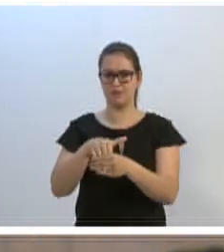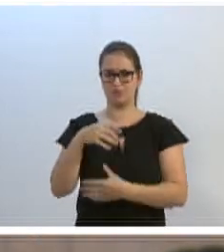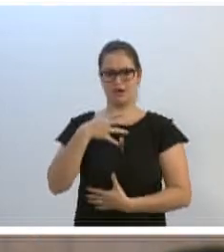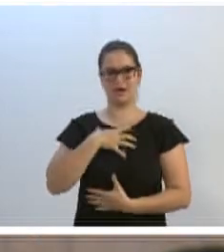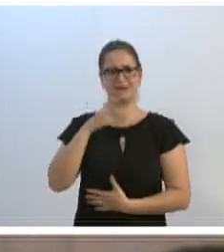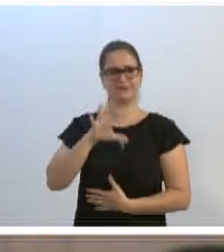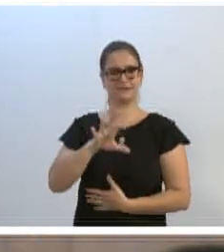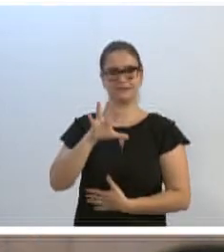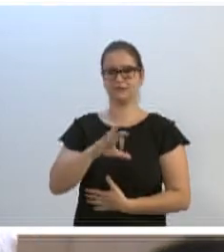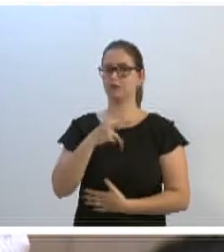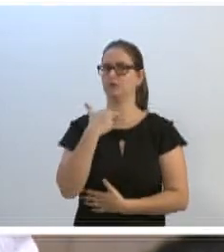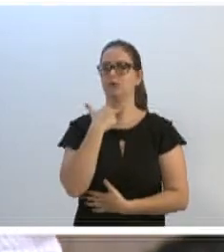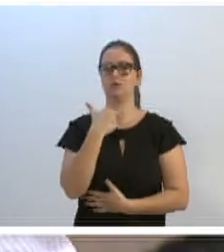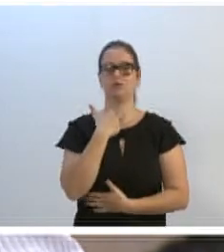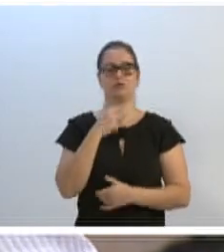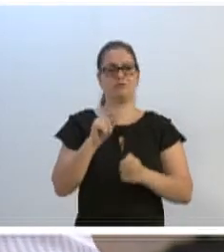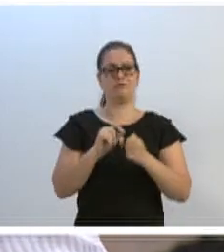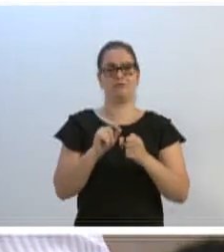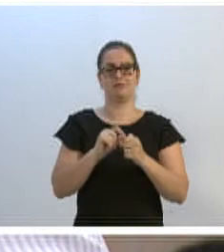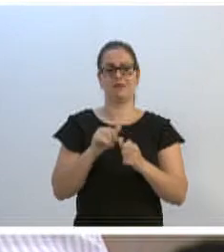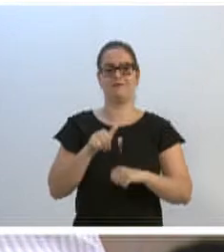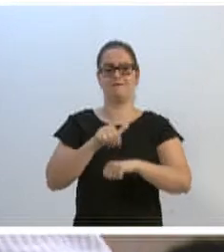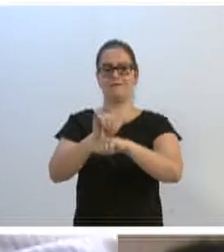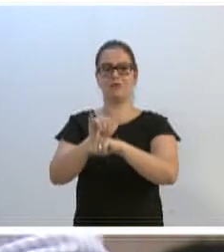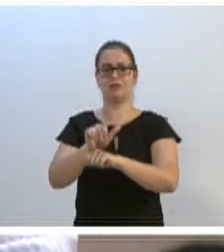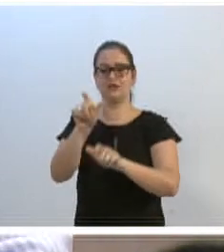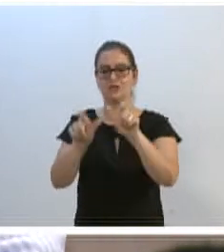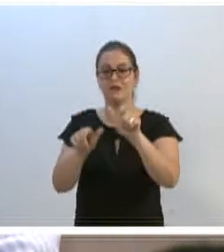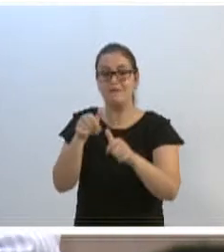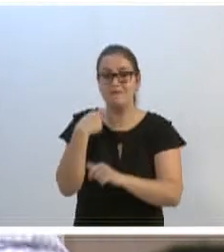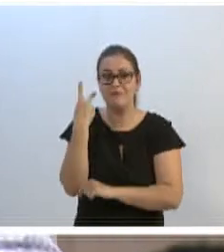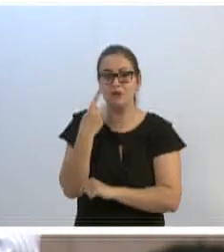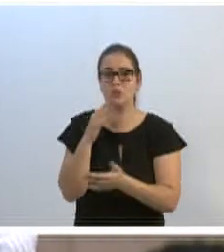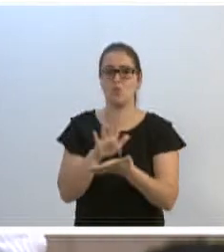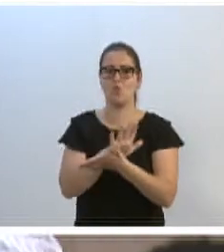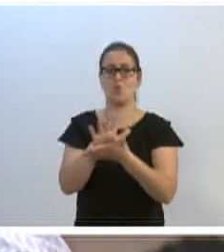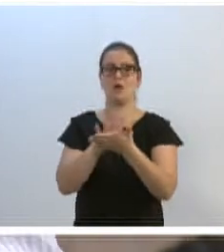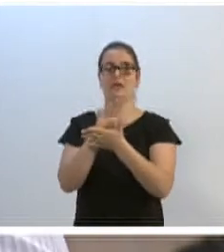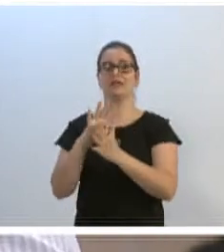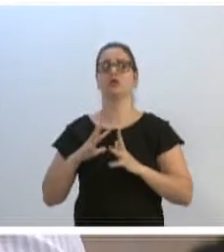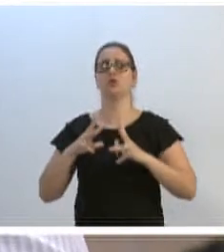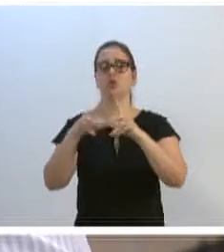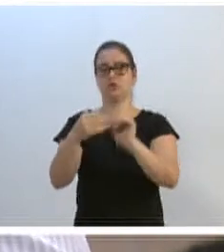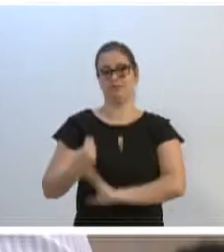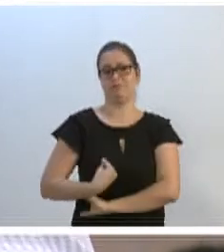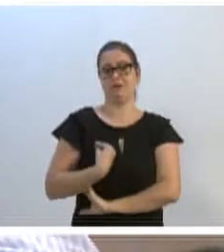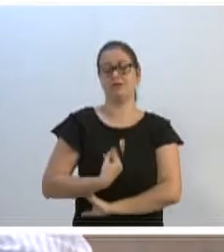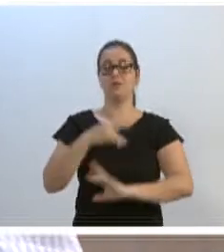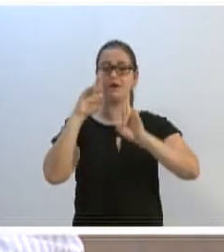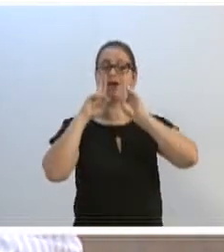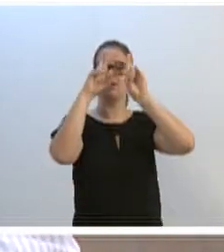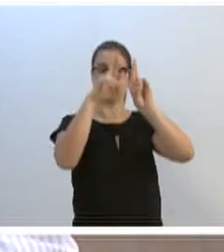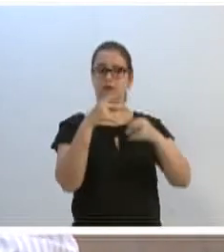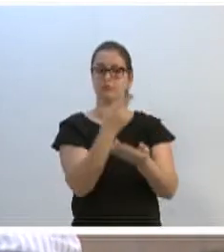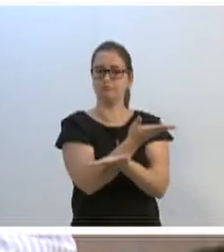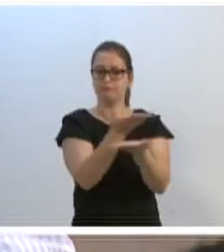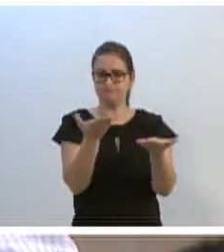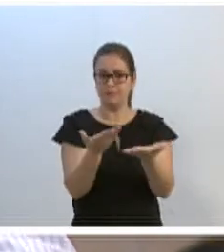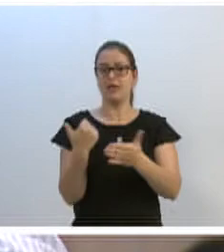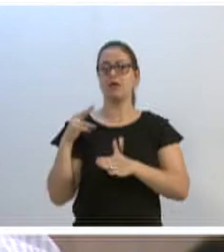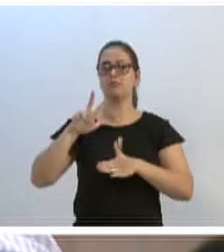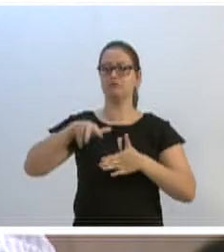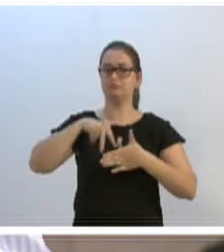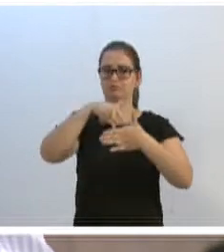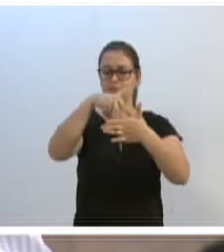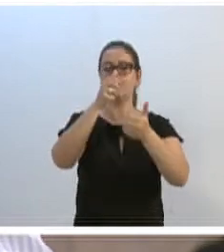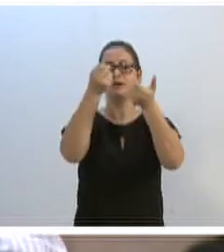dessa magnitude não pode ter a falta de nenhum vereador. Então, por isso, em respeito a vocês também, vim aqui agora